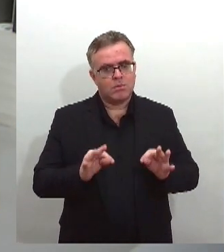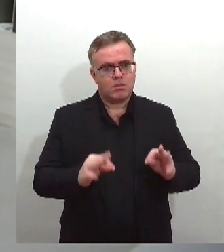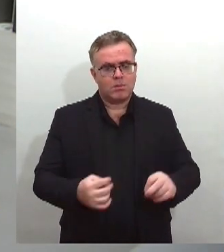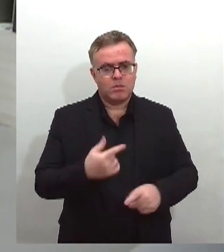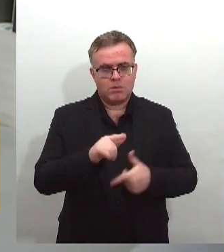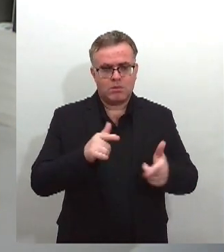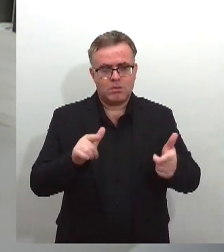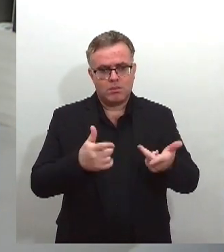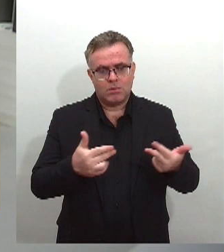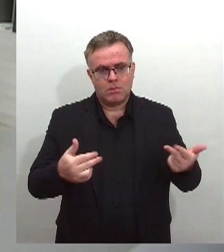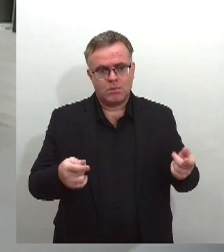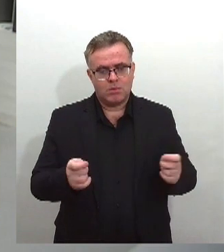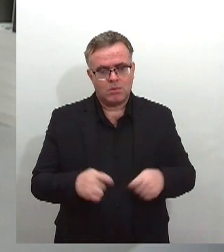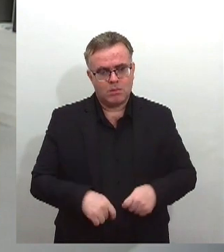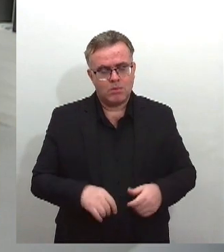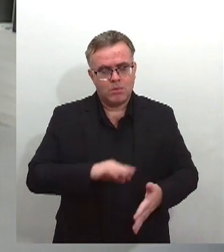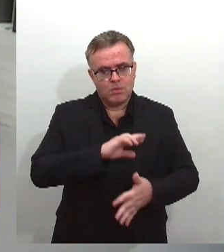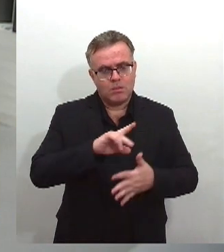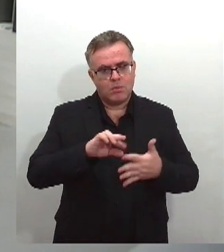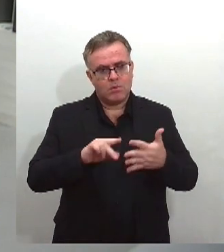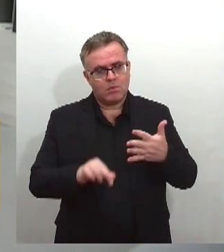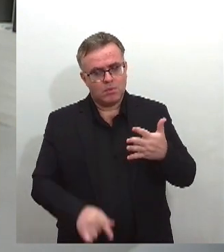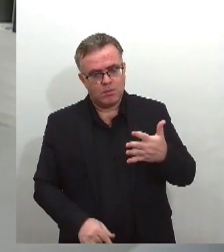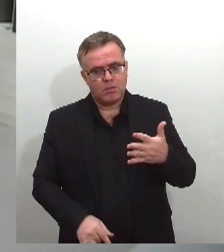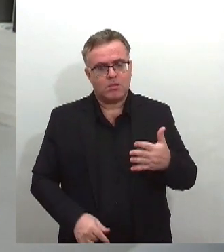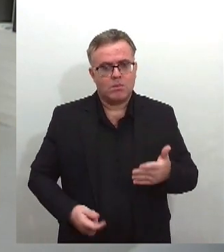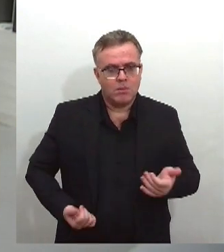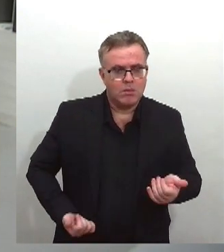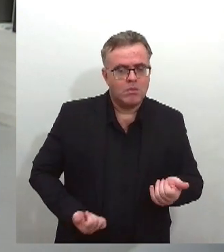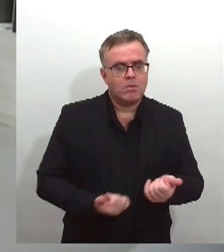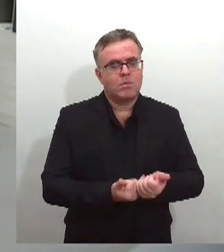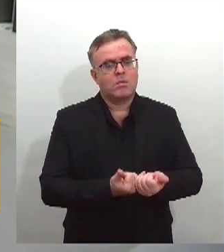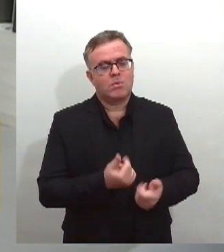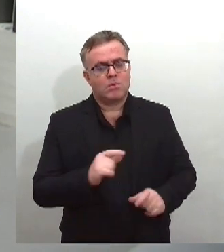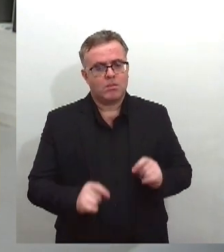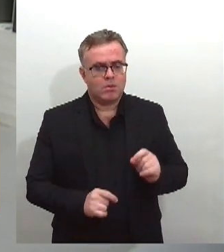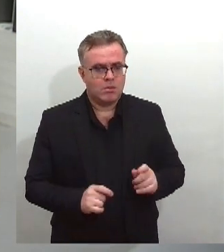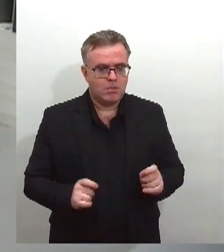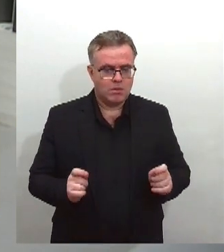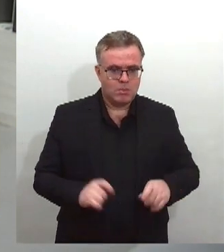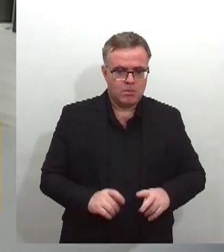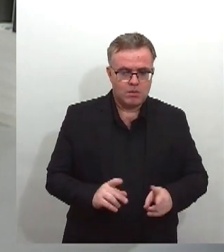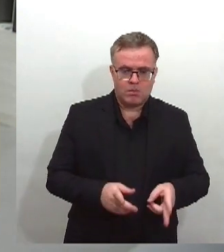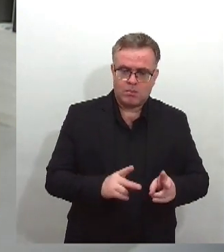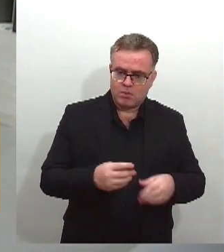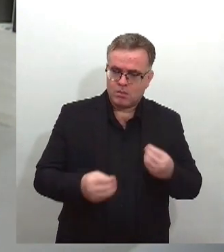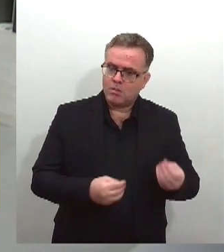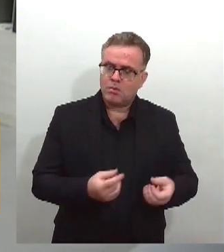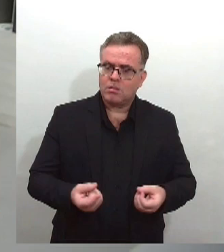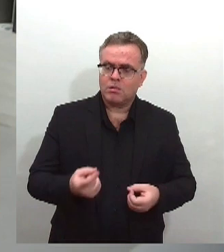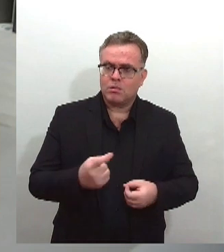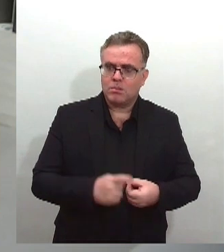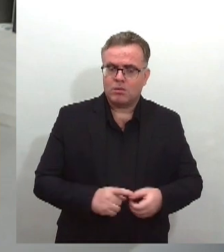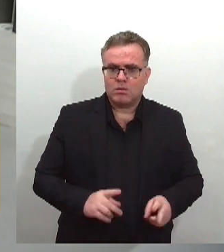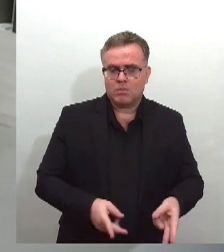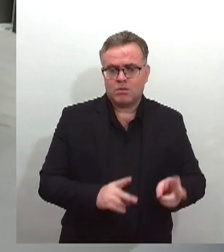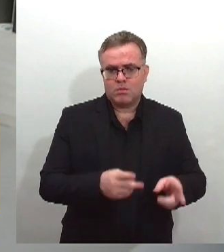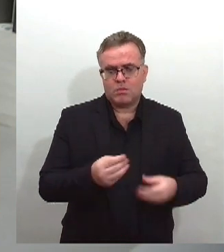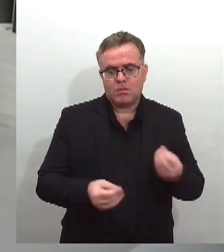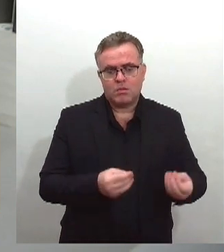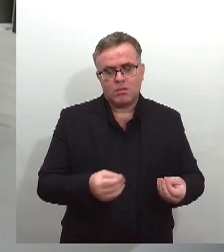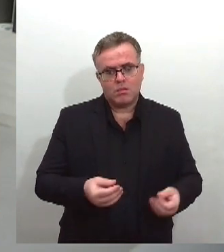inúmeros serviços, que auxiliam para que ela possa, então, retomar a sua vida fora